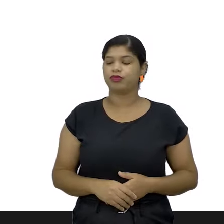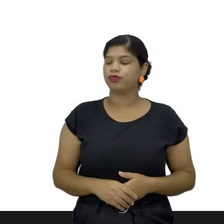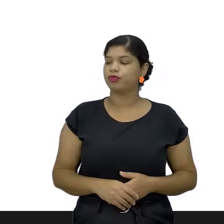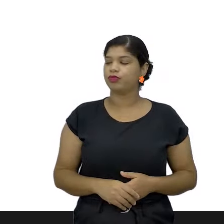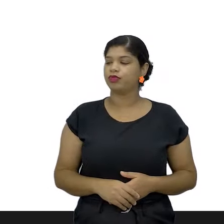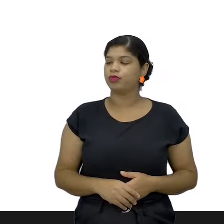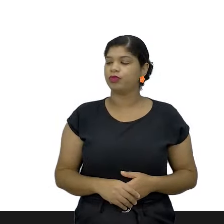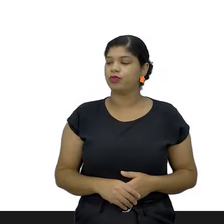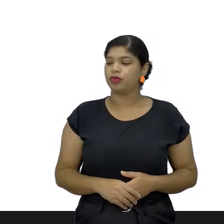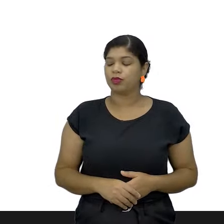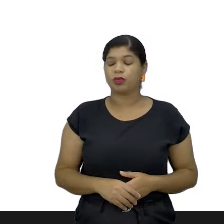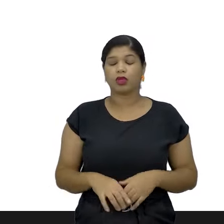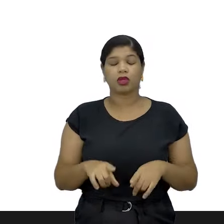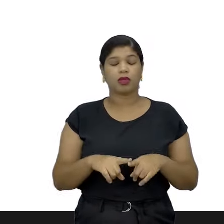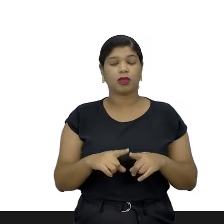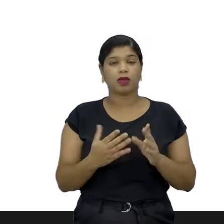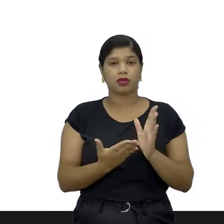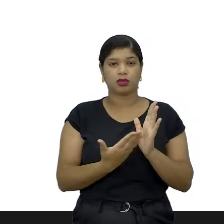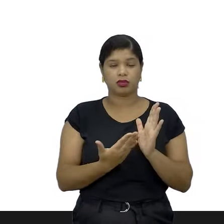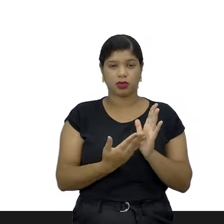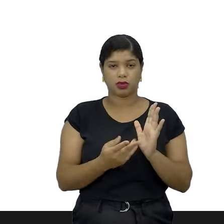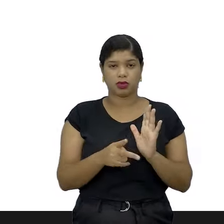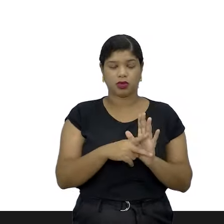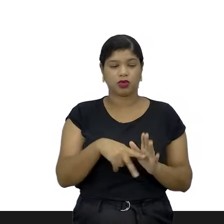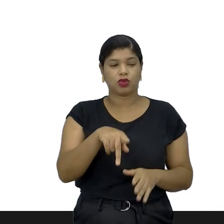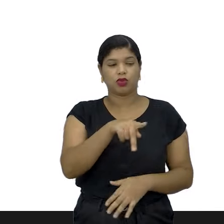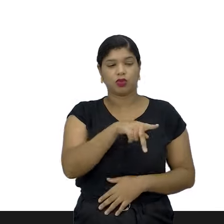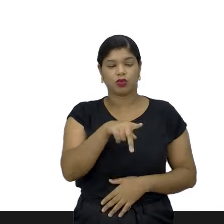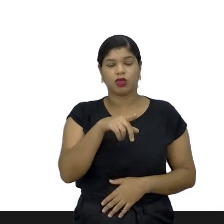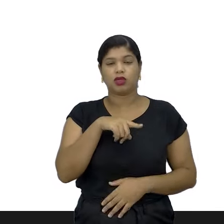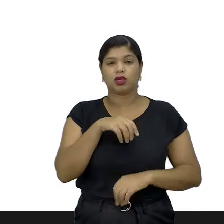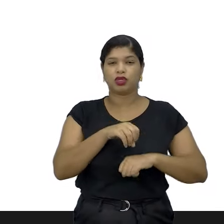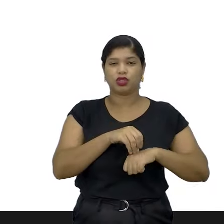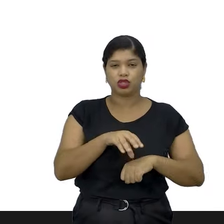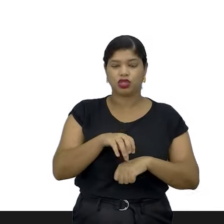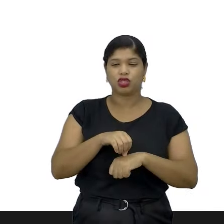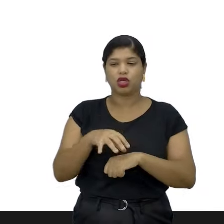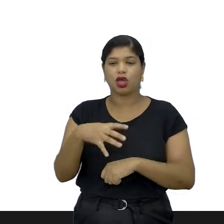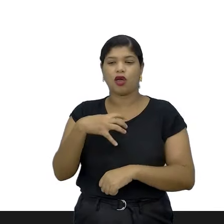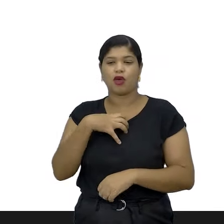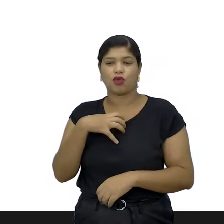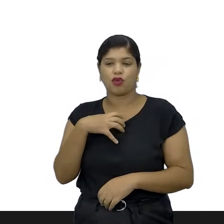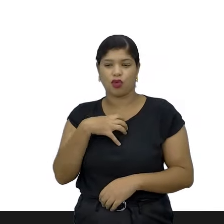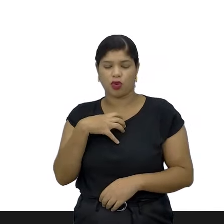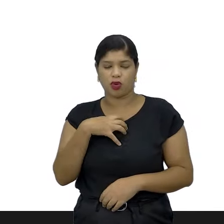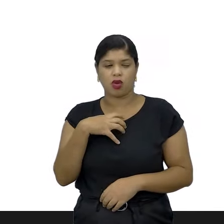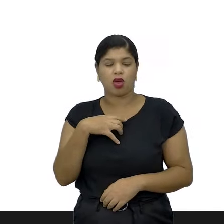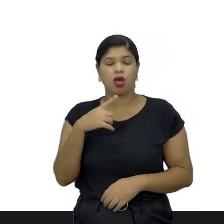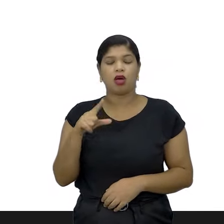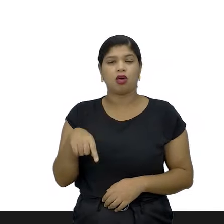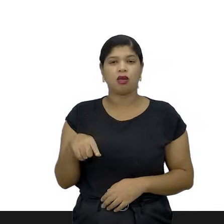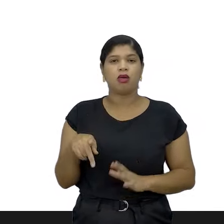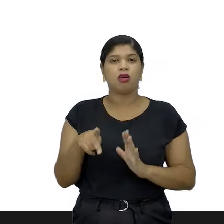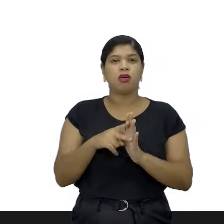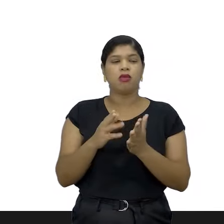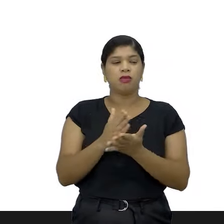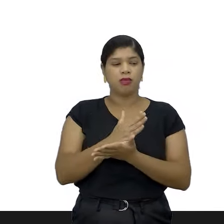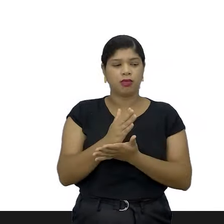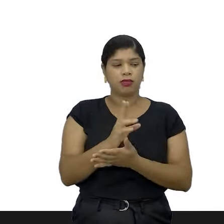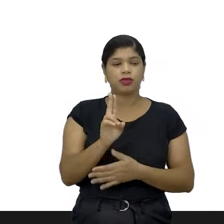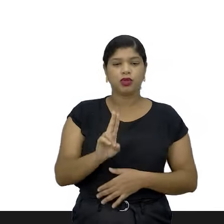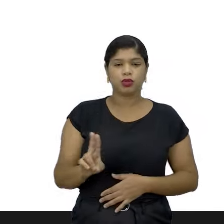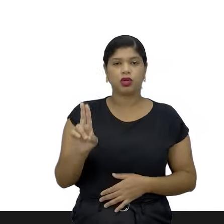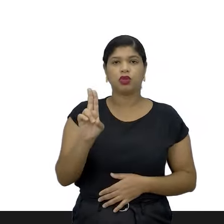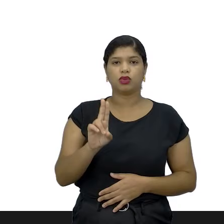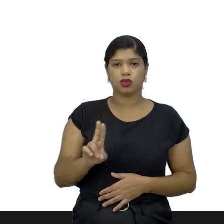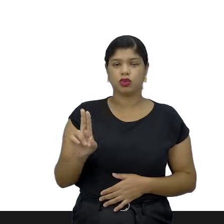caderno do professor, tem a orientação, né, para explicitar essa forma verbal como os comandos são utilizados,